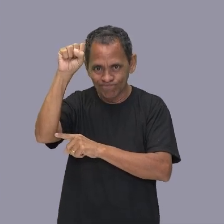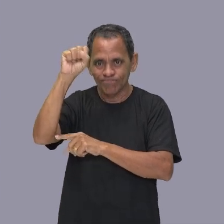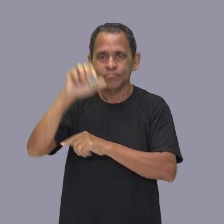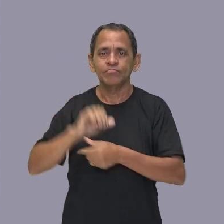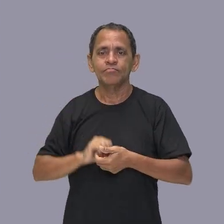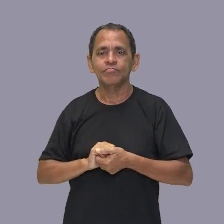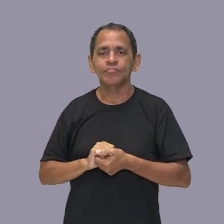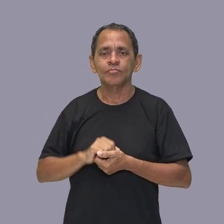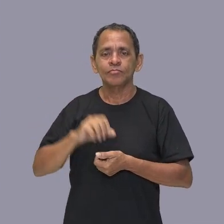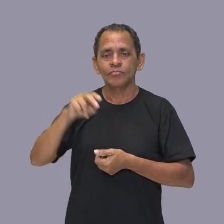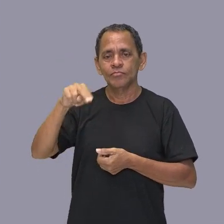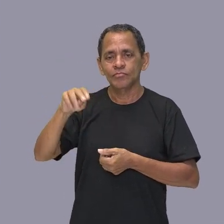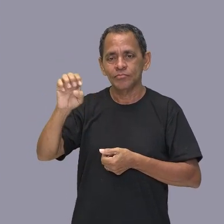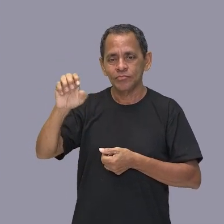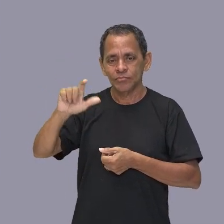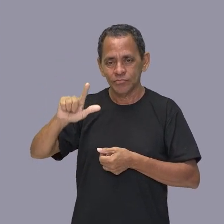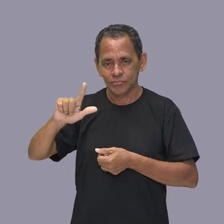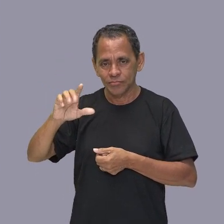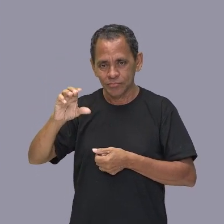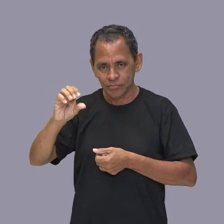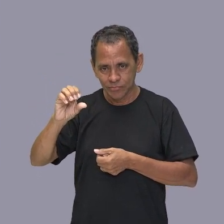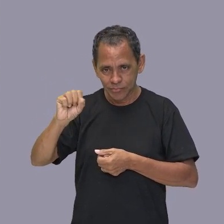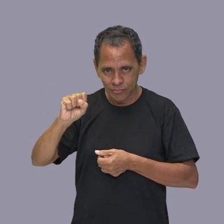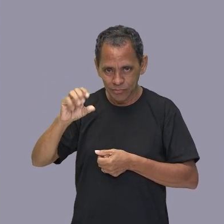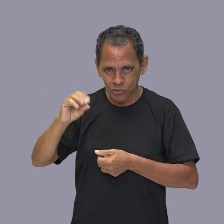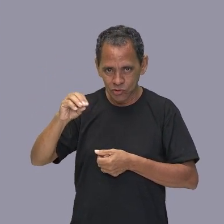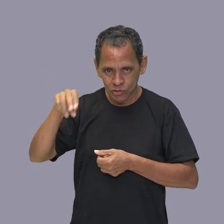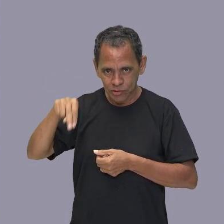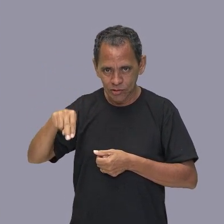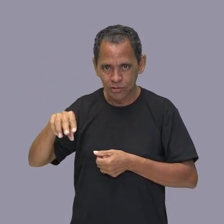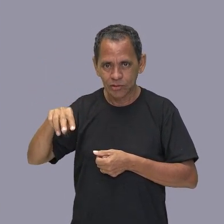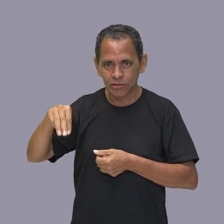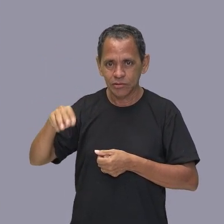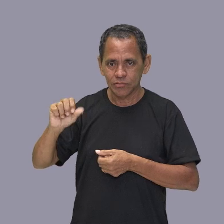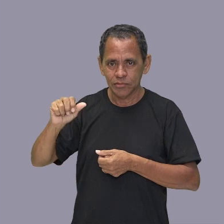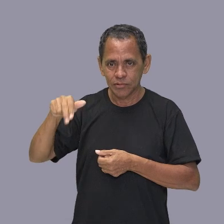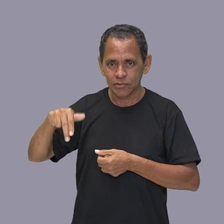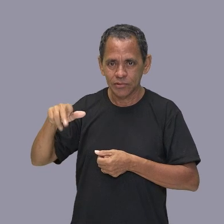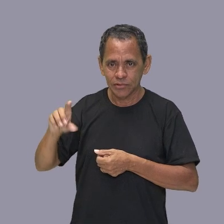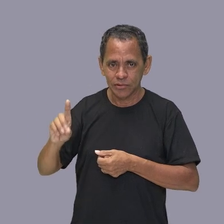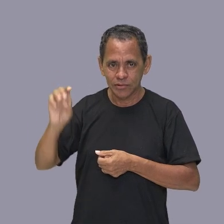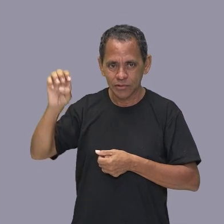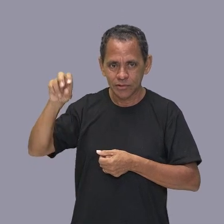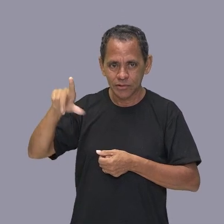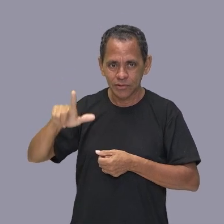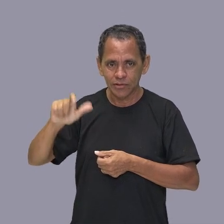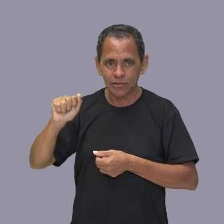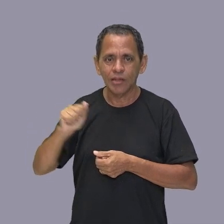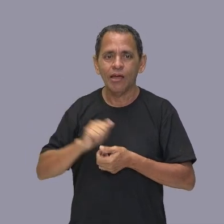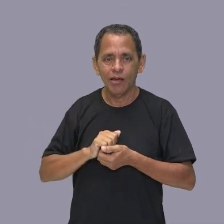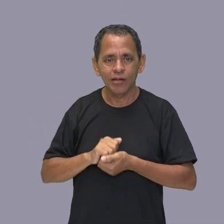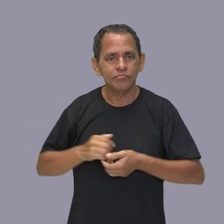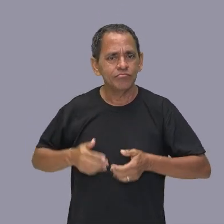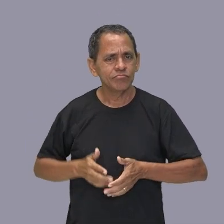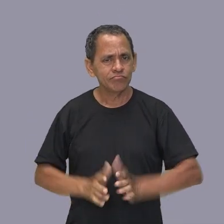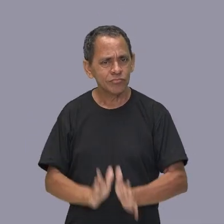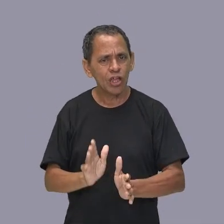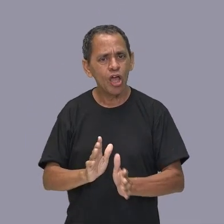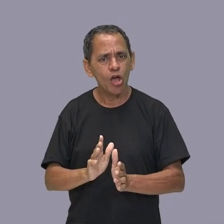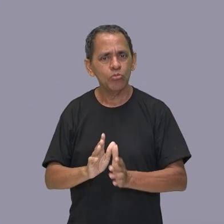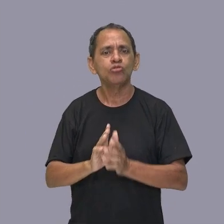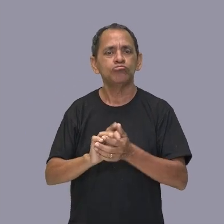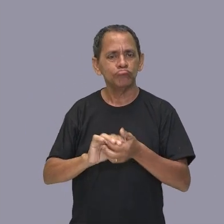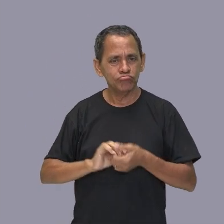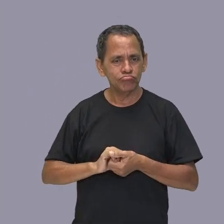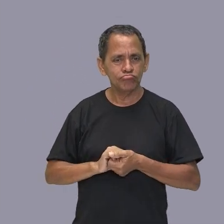Nascemos para manifestar a glória do universo que está dentro de nós. Não está apenas em um de nós, está